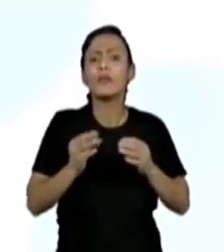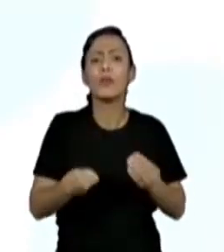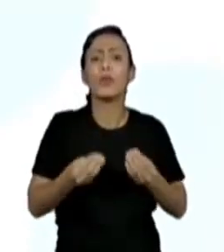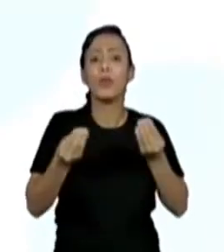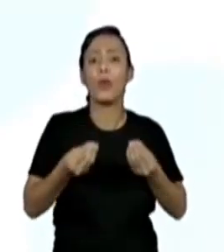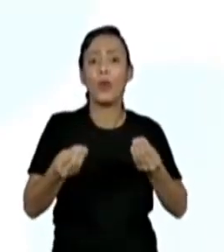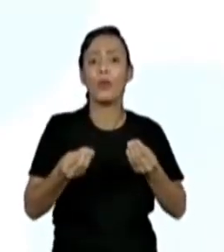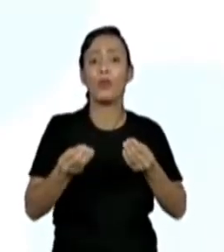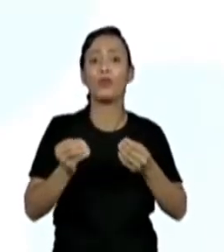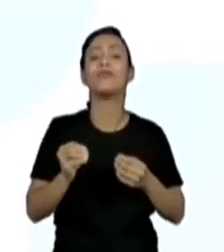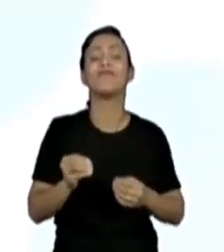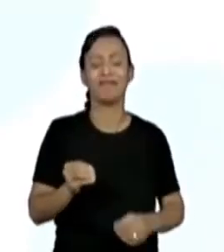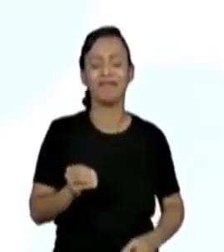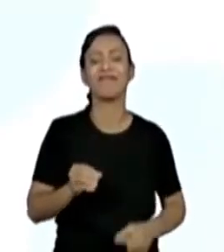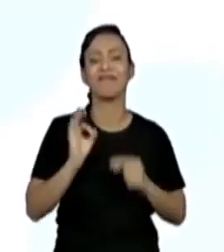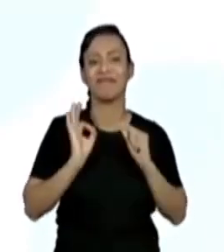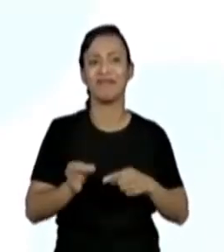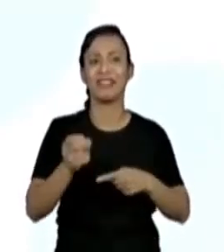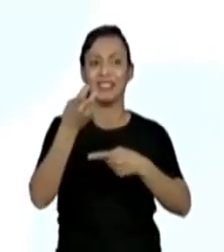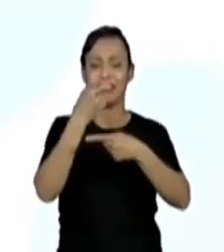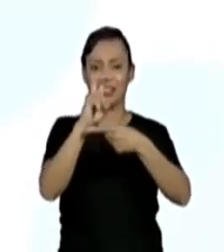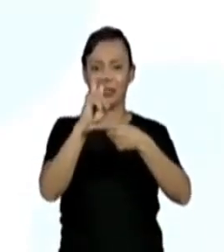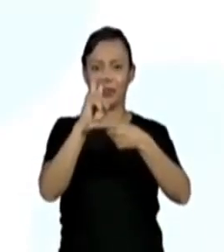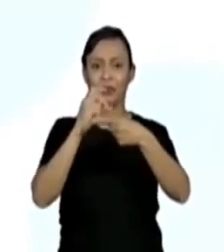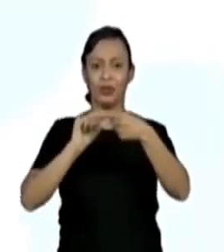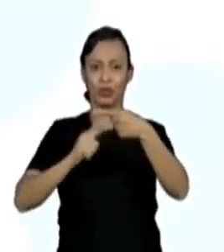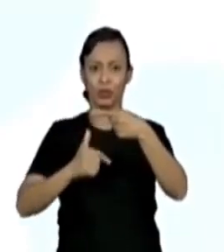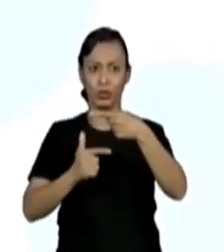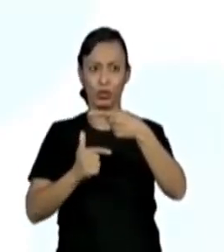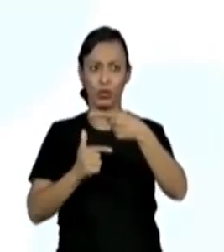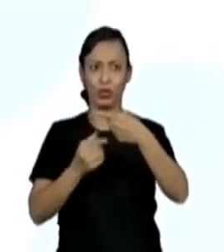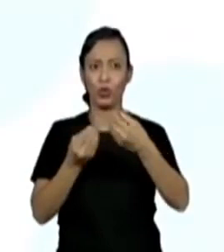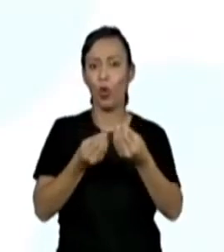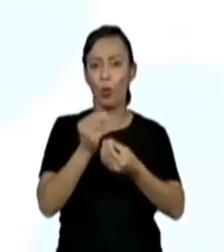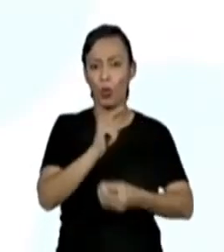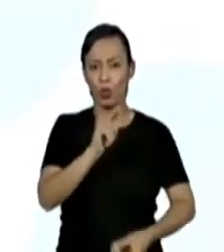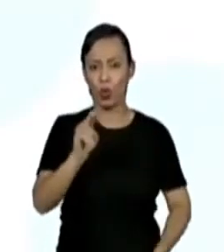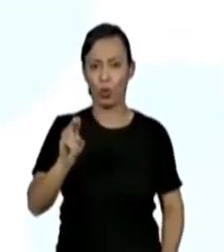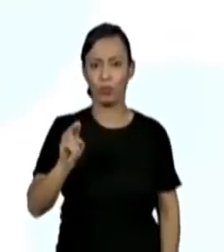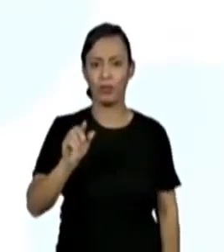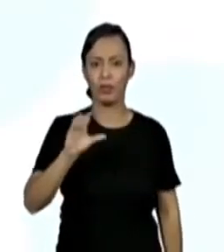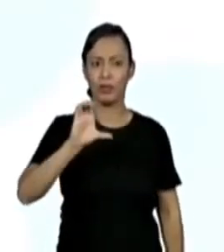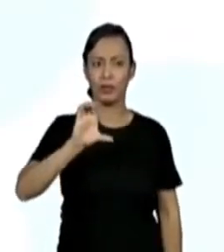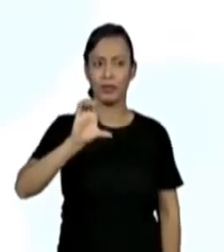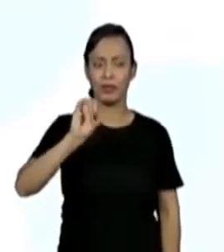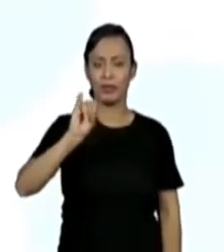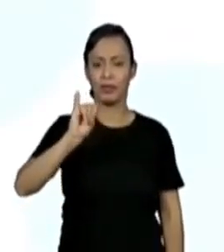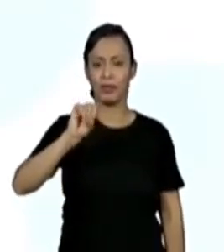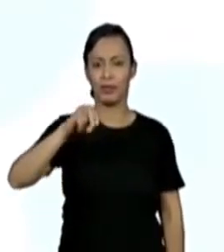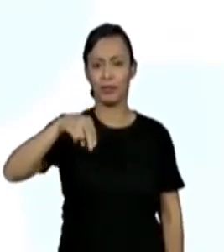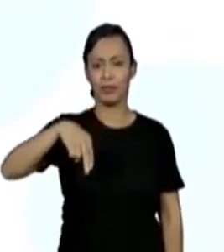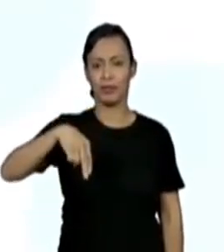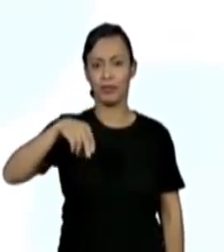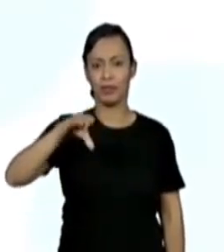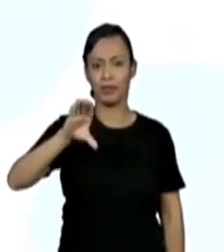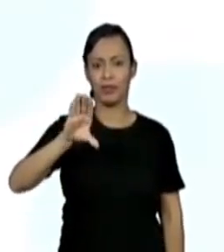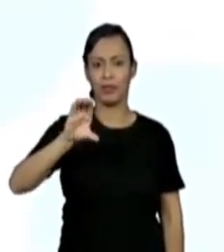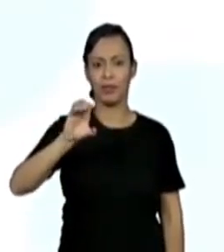5/12 avos Não é vamos representar então